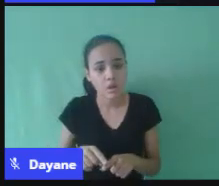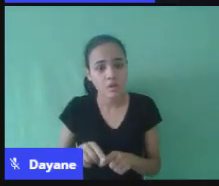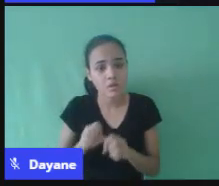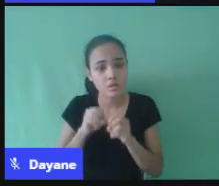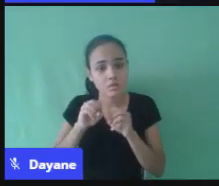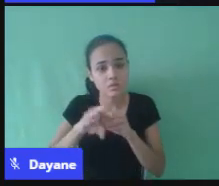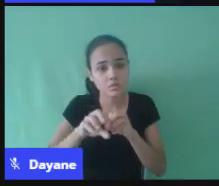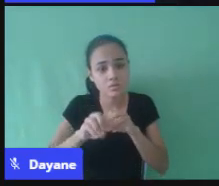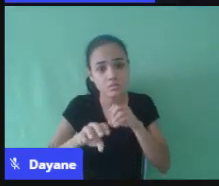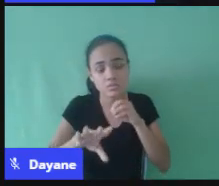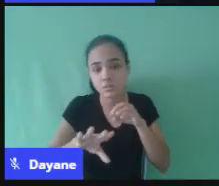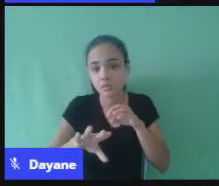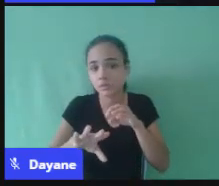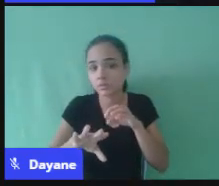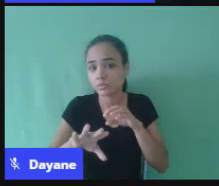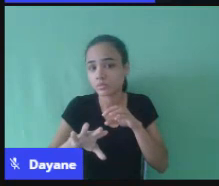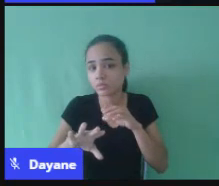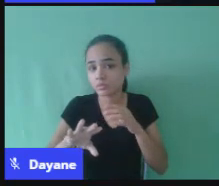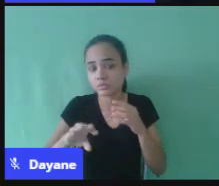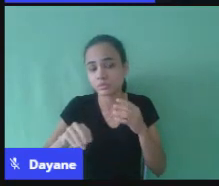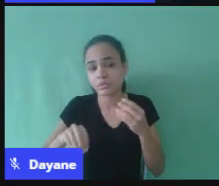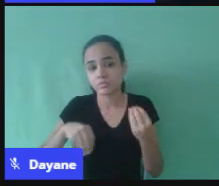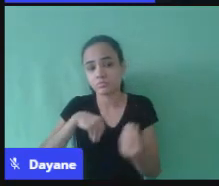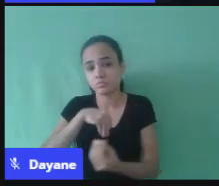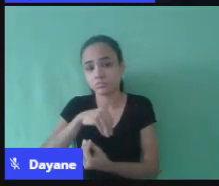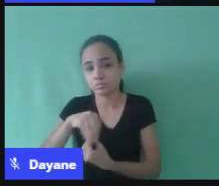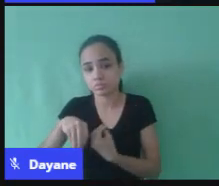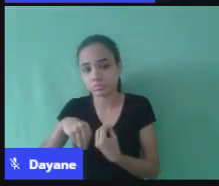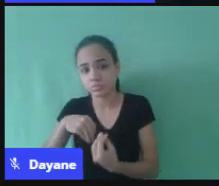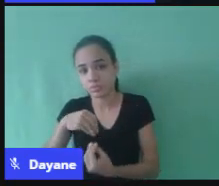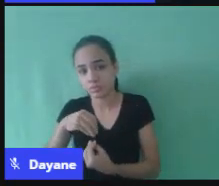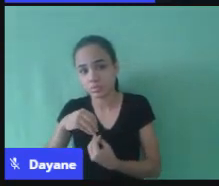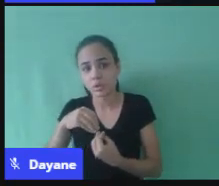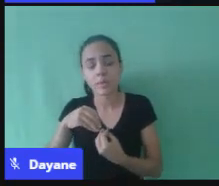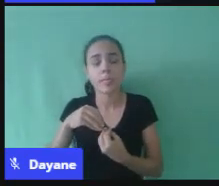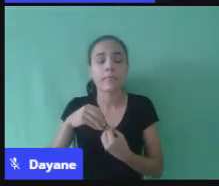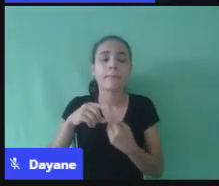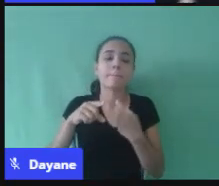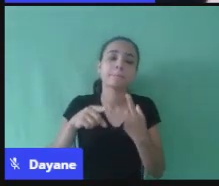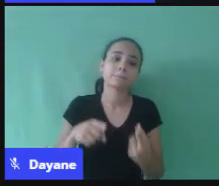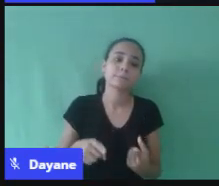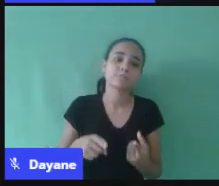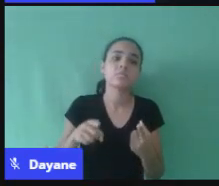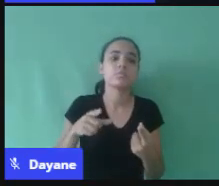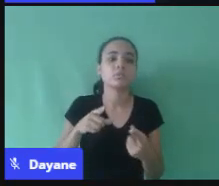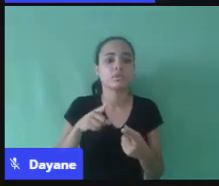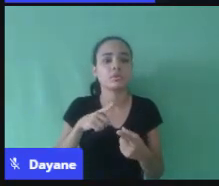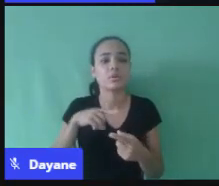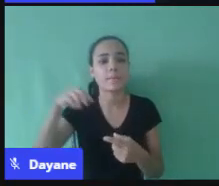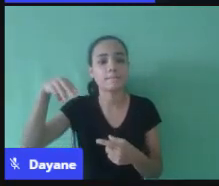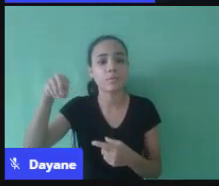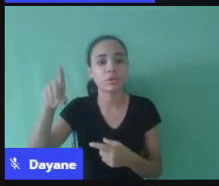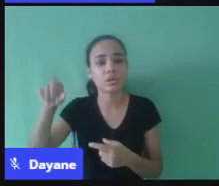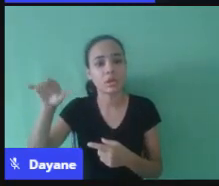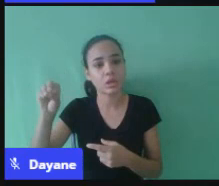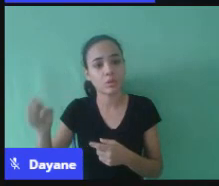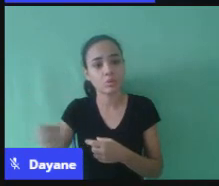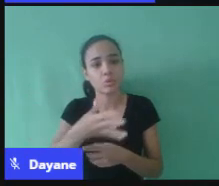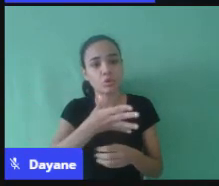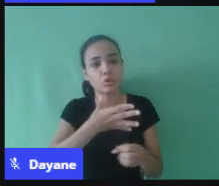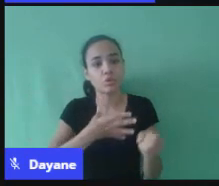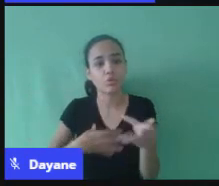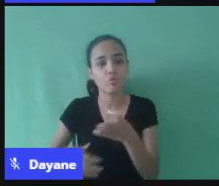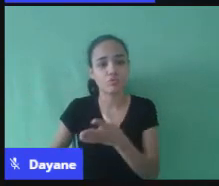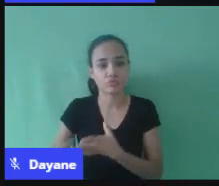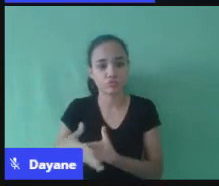modelos pedagógicos mais inovadores, né? Temos que pensar a resposta a partir daí, né? Do ensino híbrido